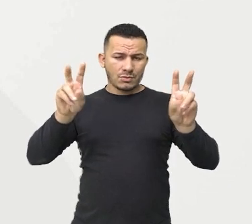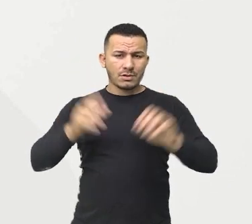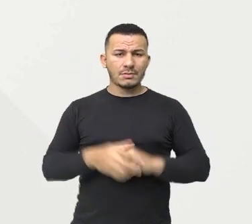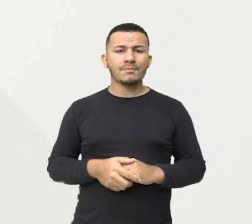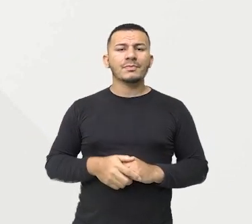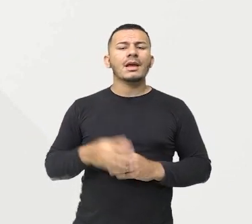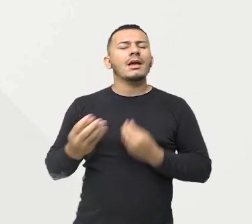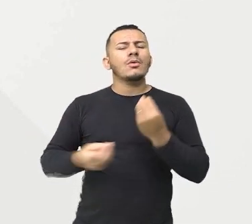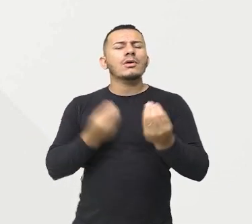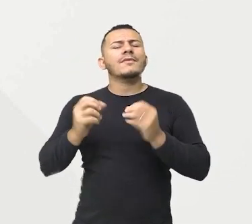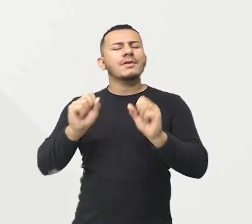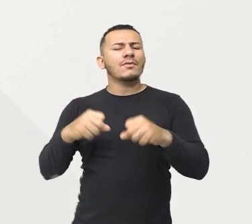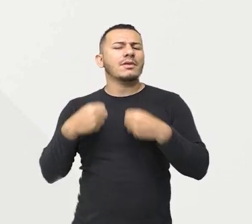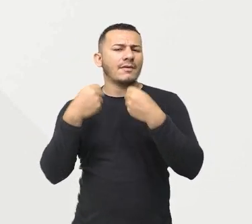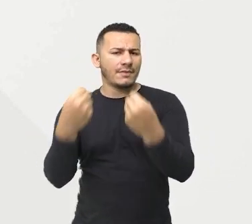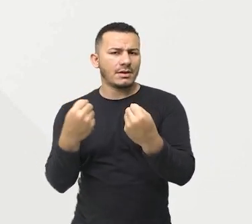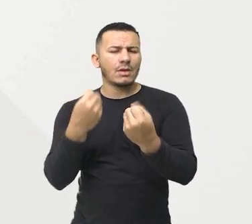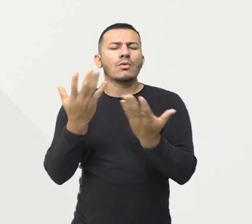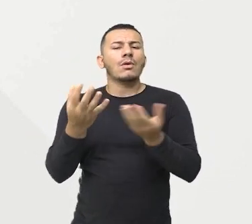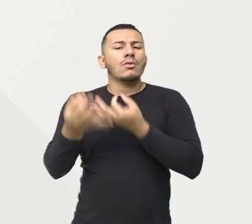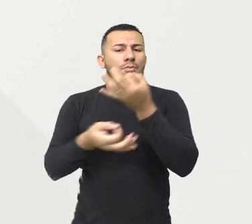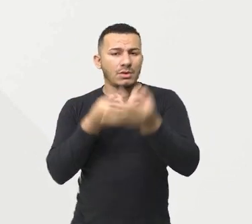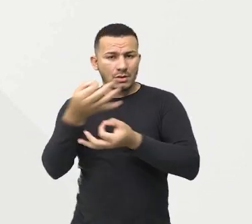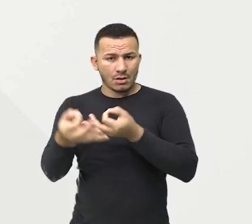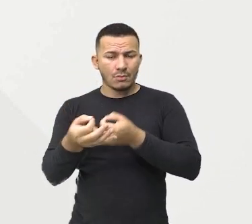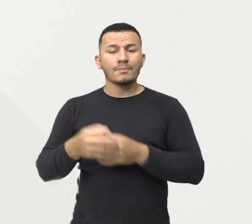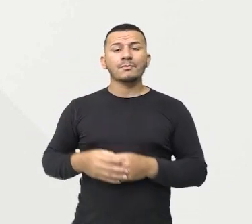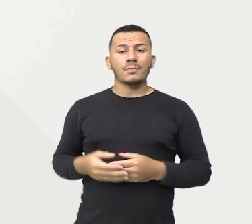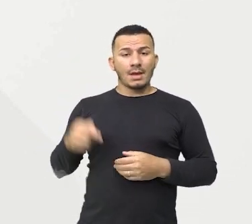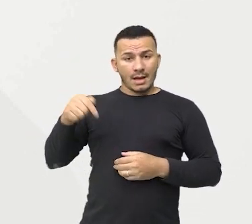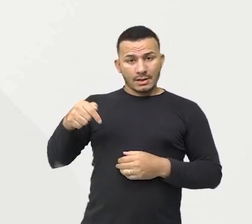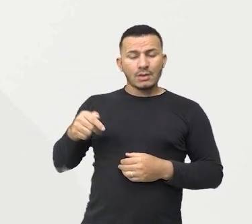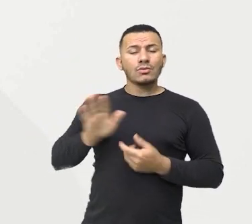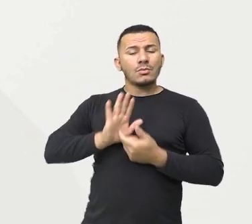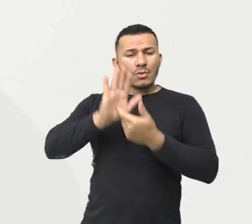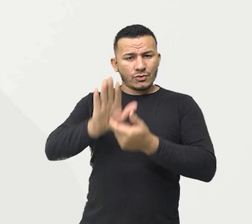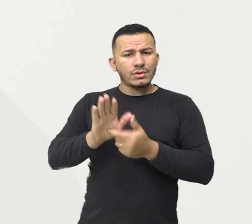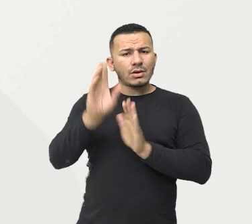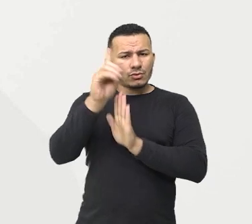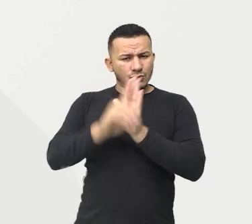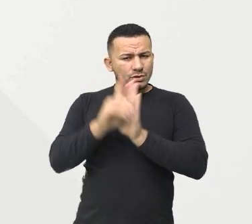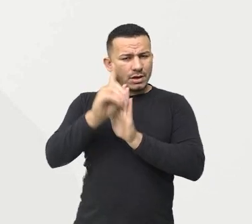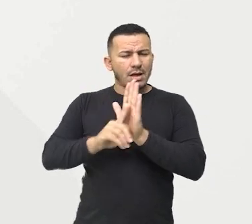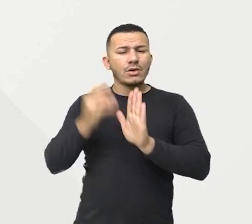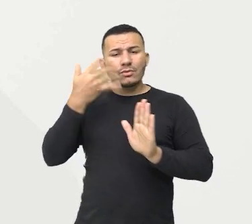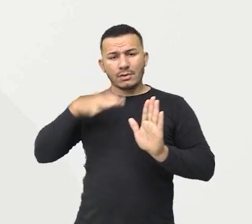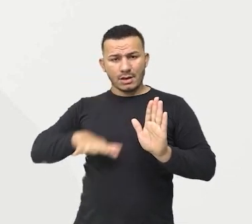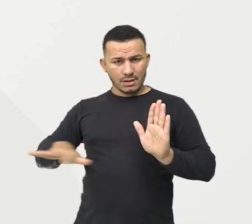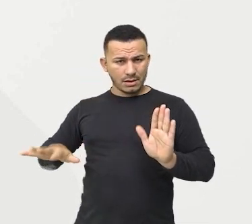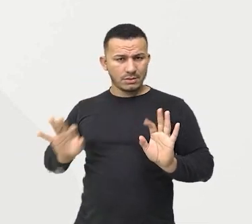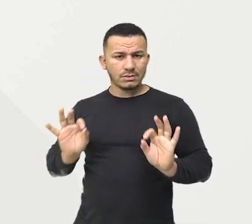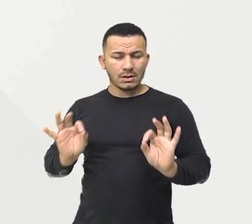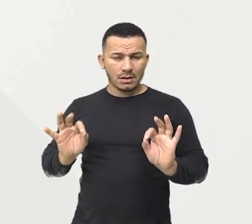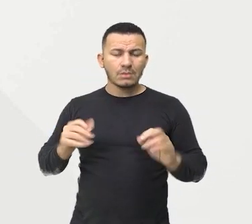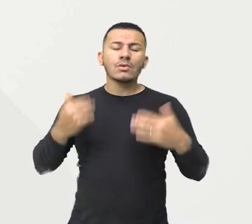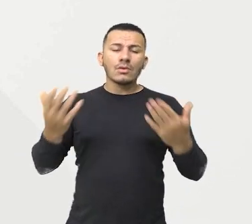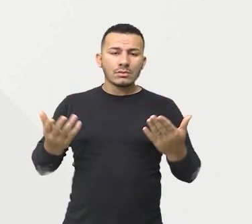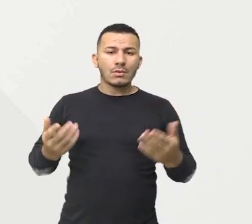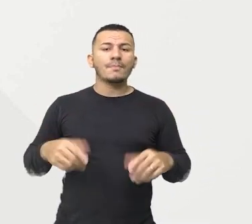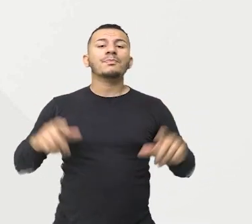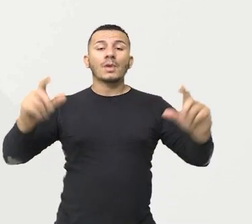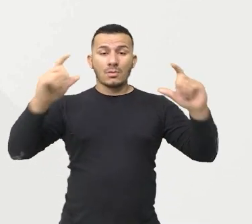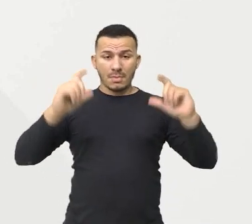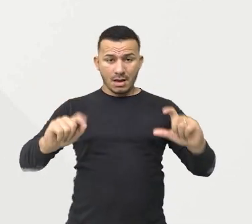aquele tema. No caso aqui dessa aula, a gente está mostrando a questão dos direitos das crianças como tema, não é? Então, no meu parágrafo, a